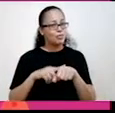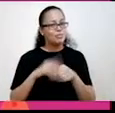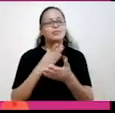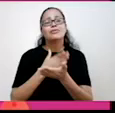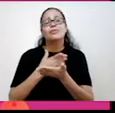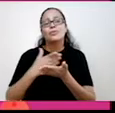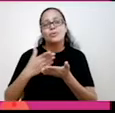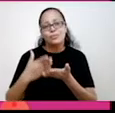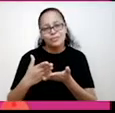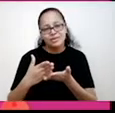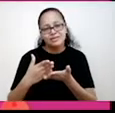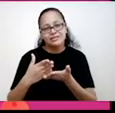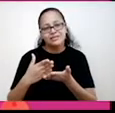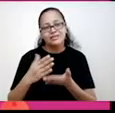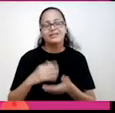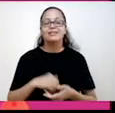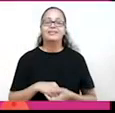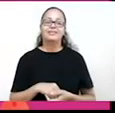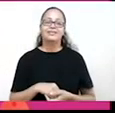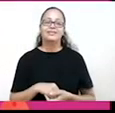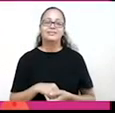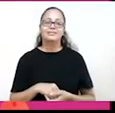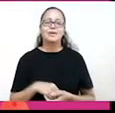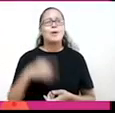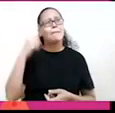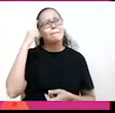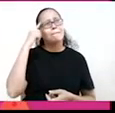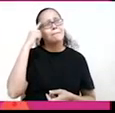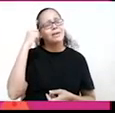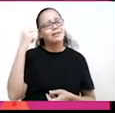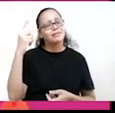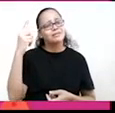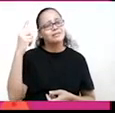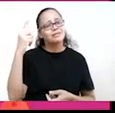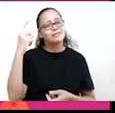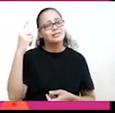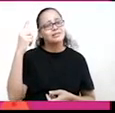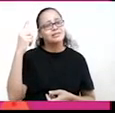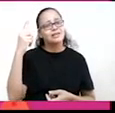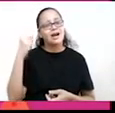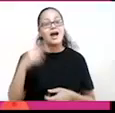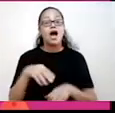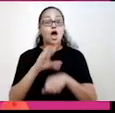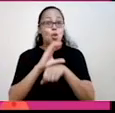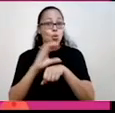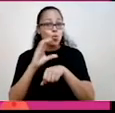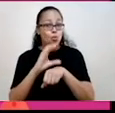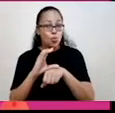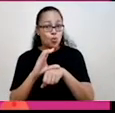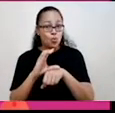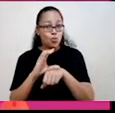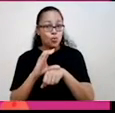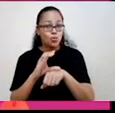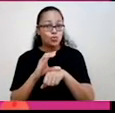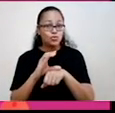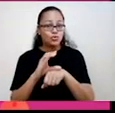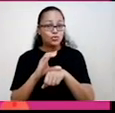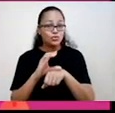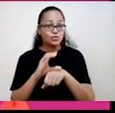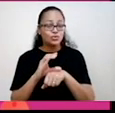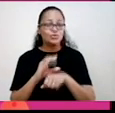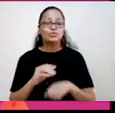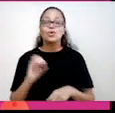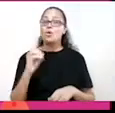vão iniciar de repente começar a pensar, né, em algum curso técnico para fazer ou